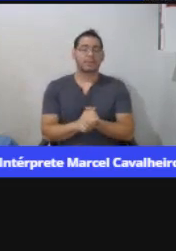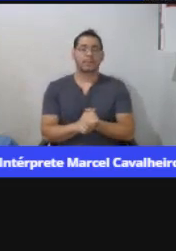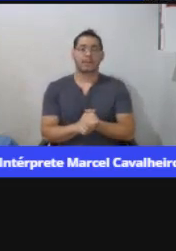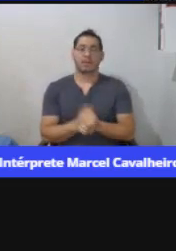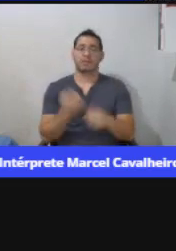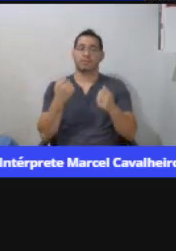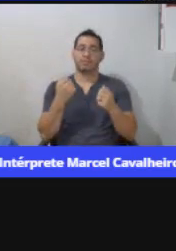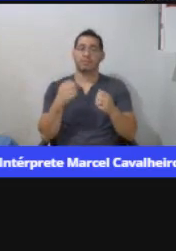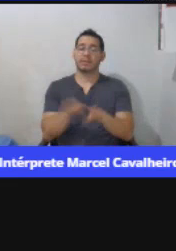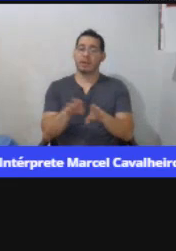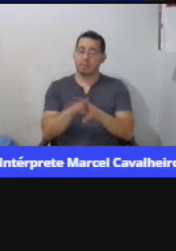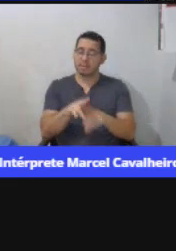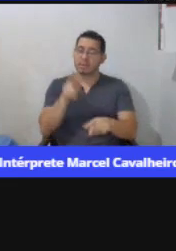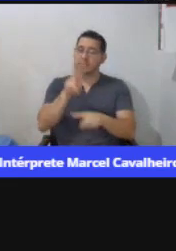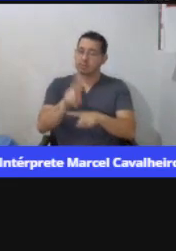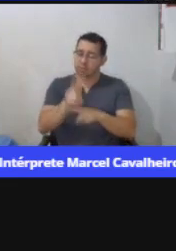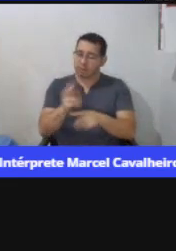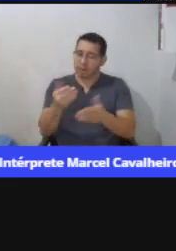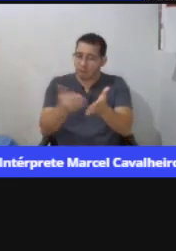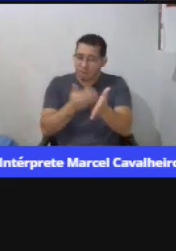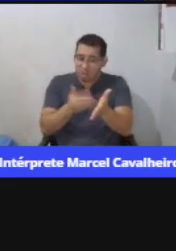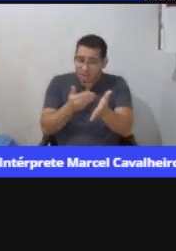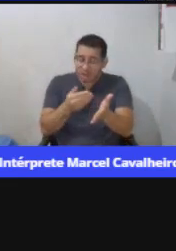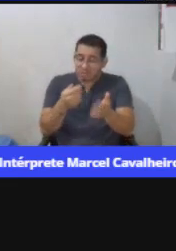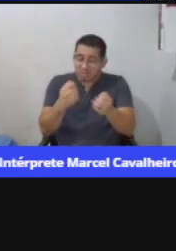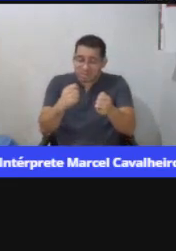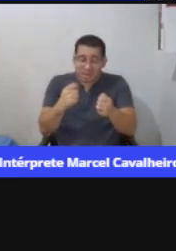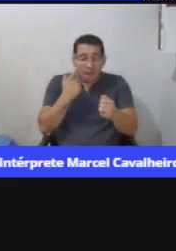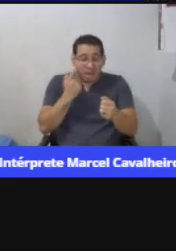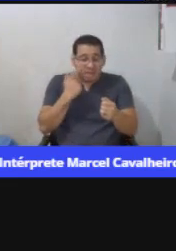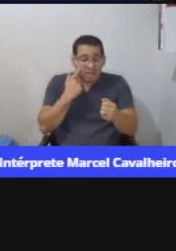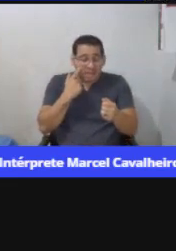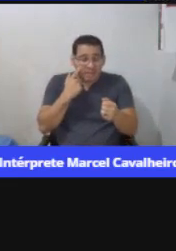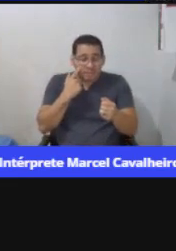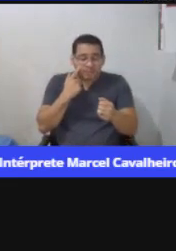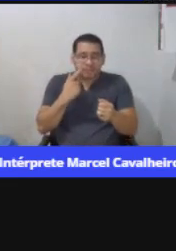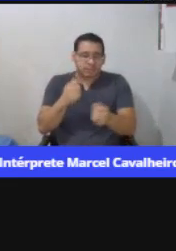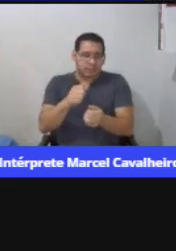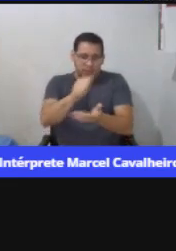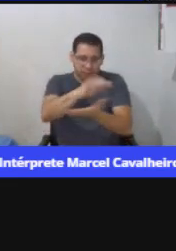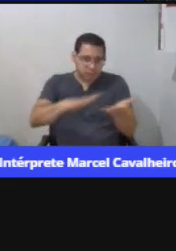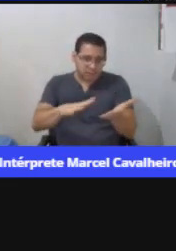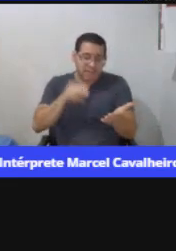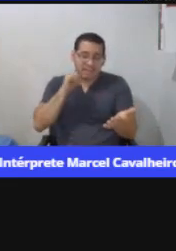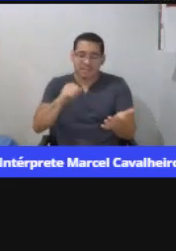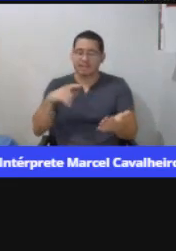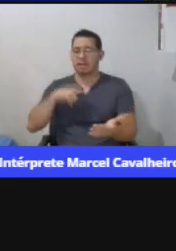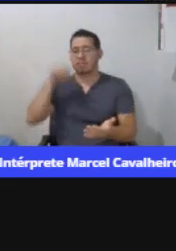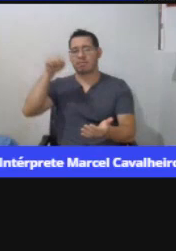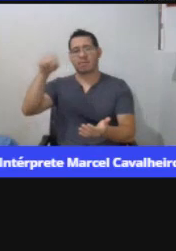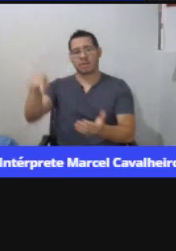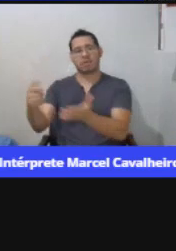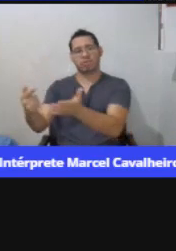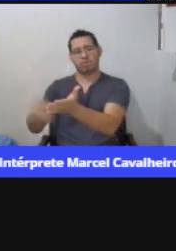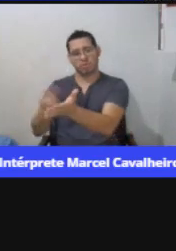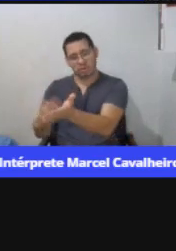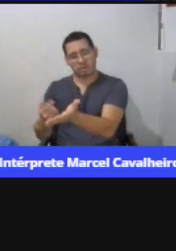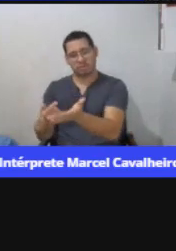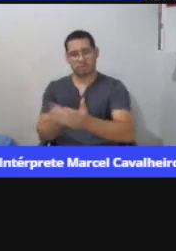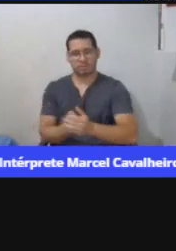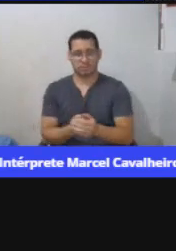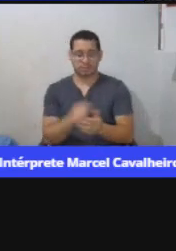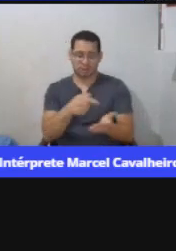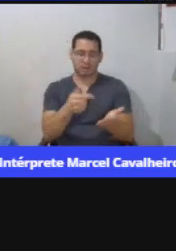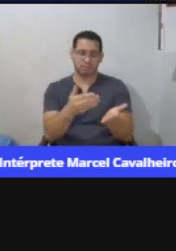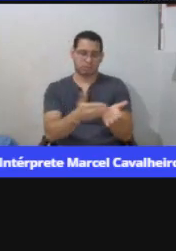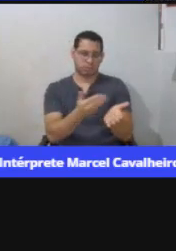didático, para levar atividades que estejam no livro didático, nesse momento, nos cadernos base. Por